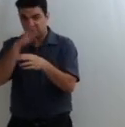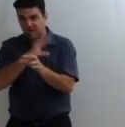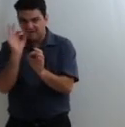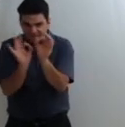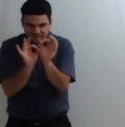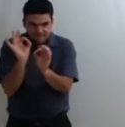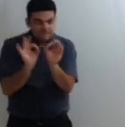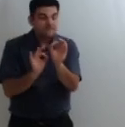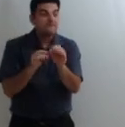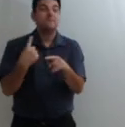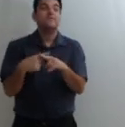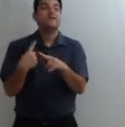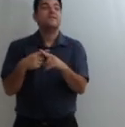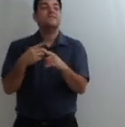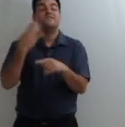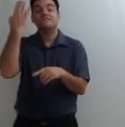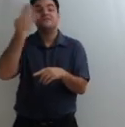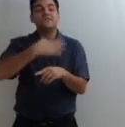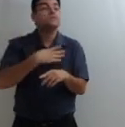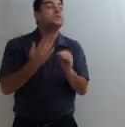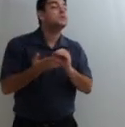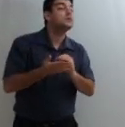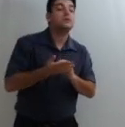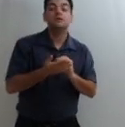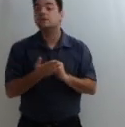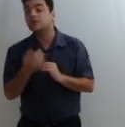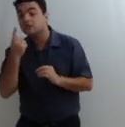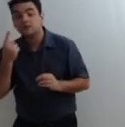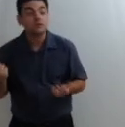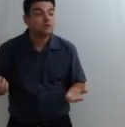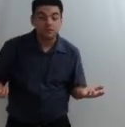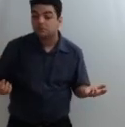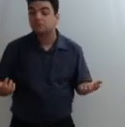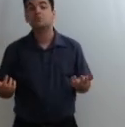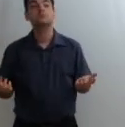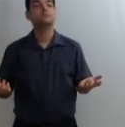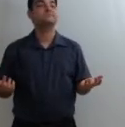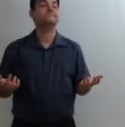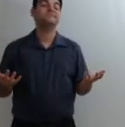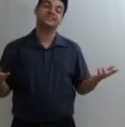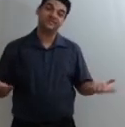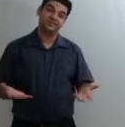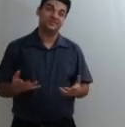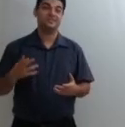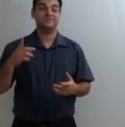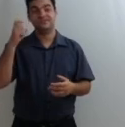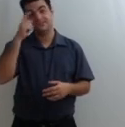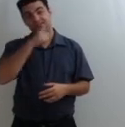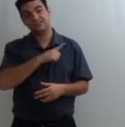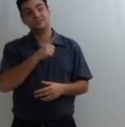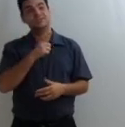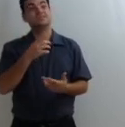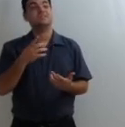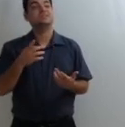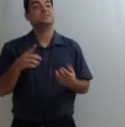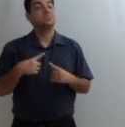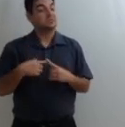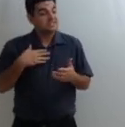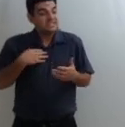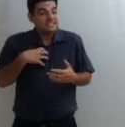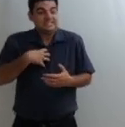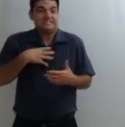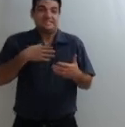de demonstração de seus elementos constitutivos. O agravante se limitou no recurso a